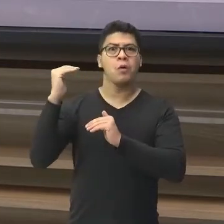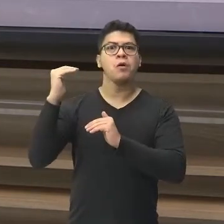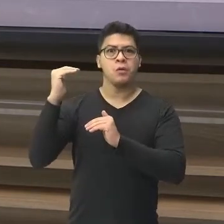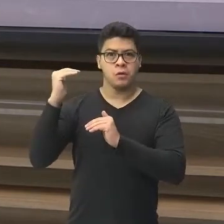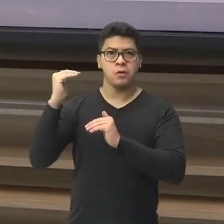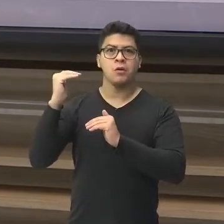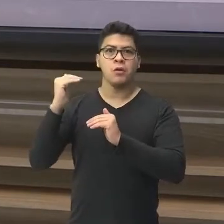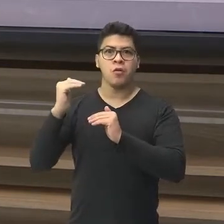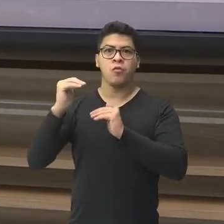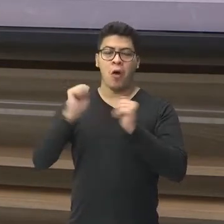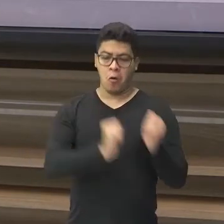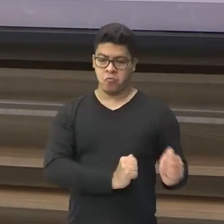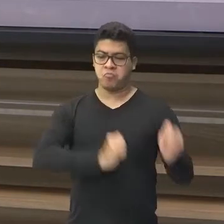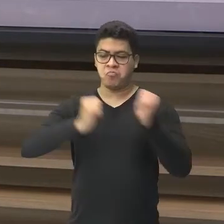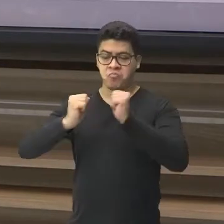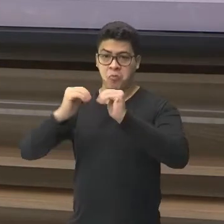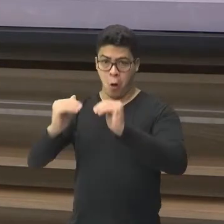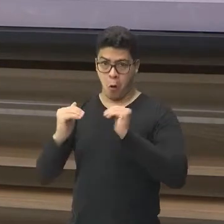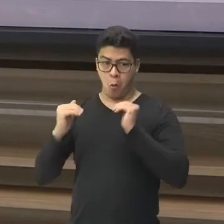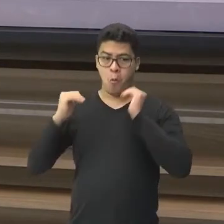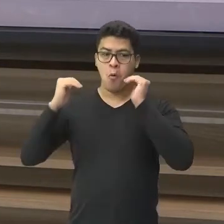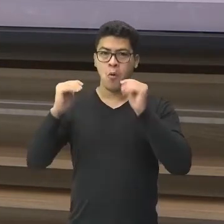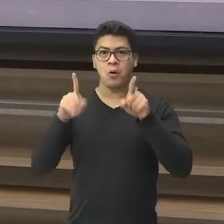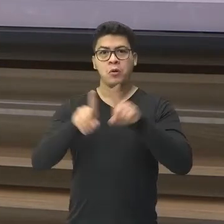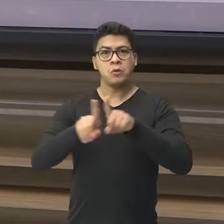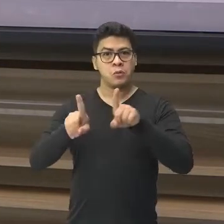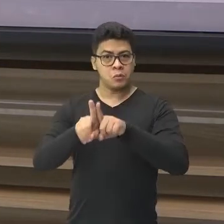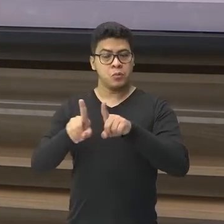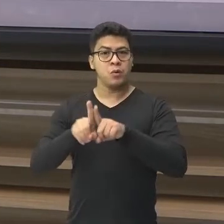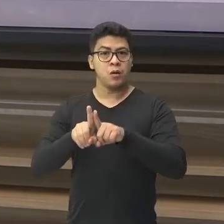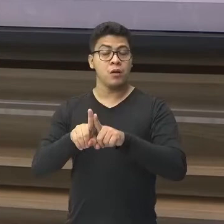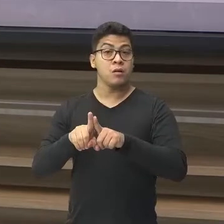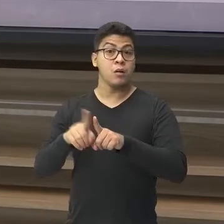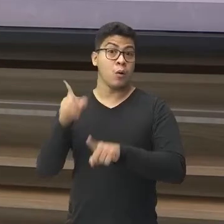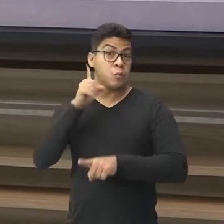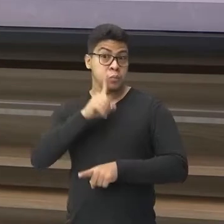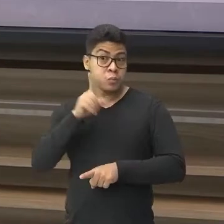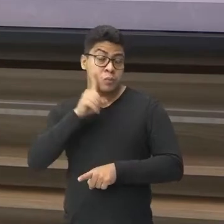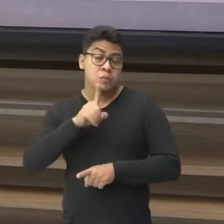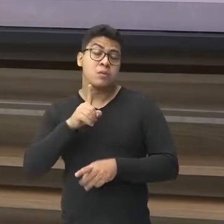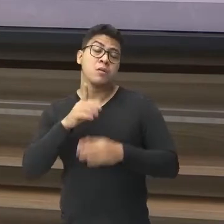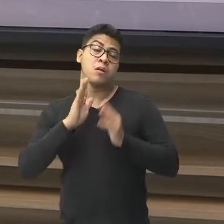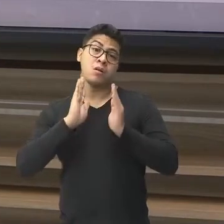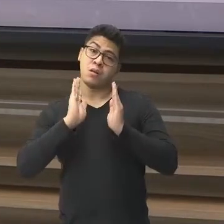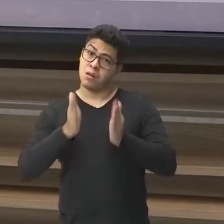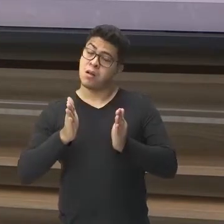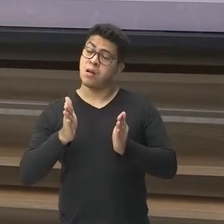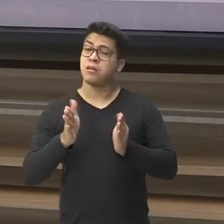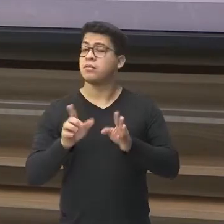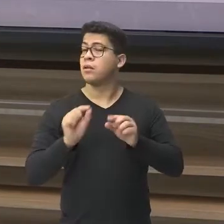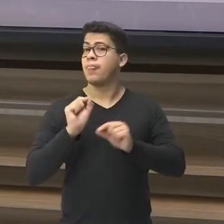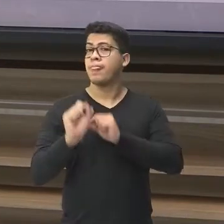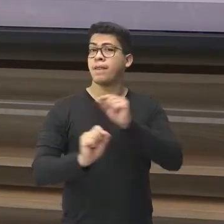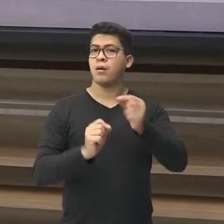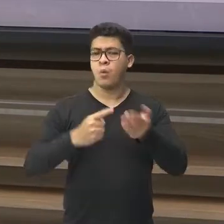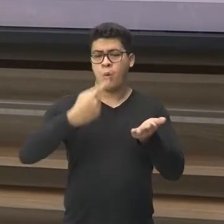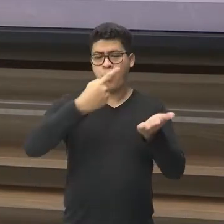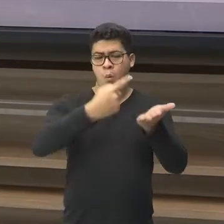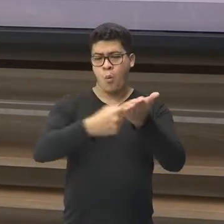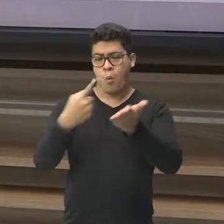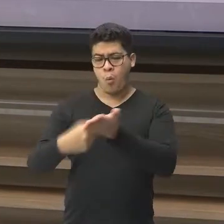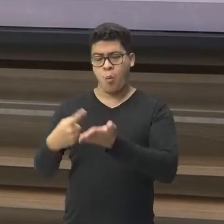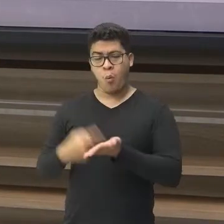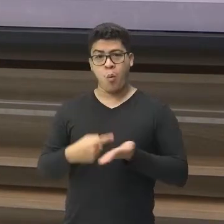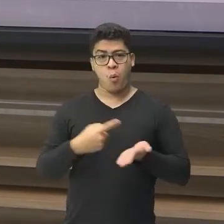dos aliados vai aumentar bastante, né? Não só pelas tropas estadunidenses em si, mas pelos acordos que os Estados Unidos